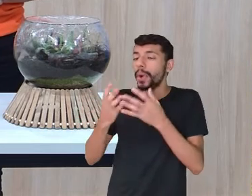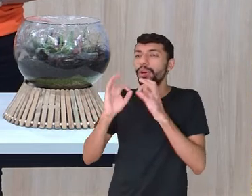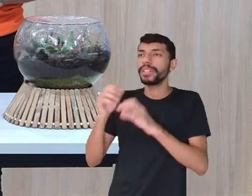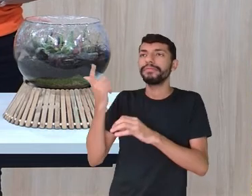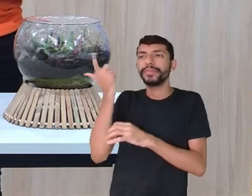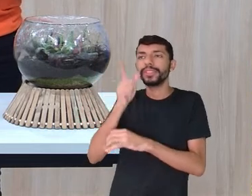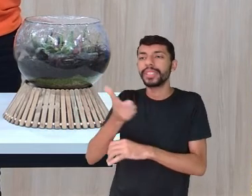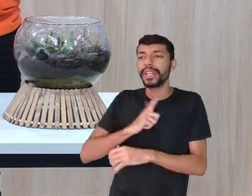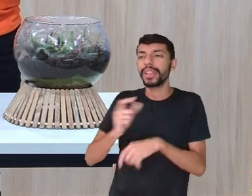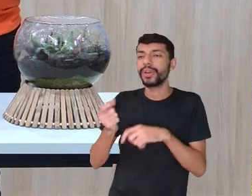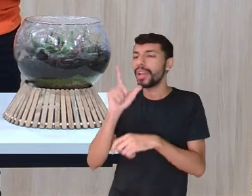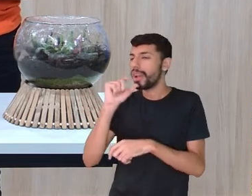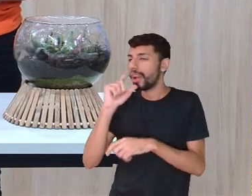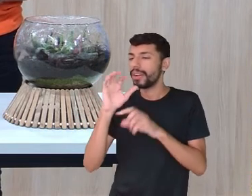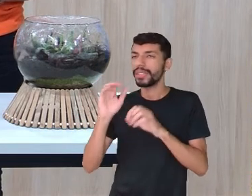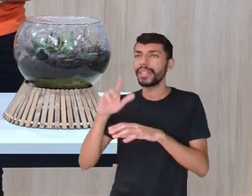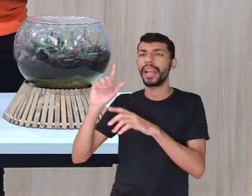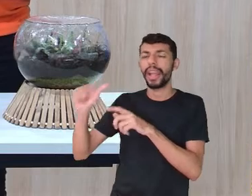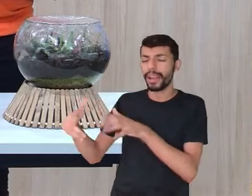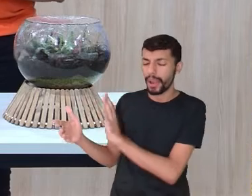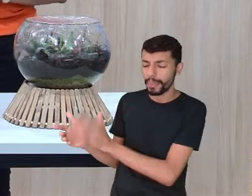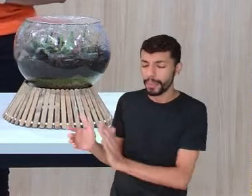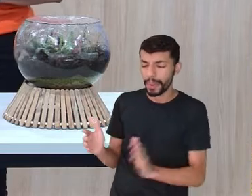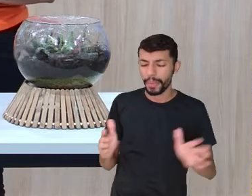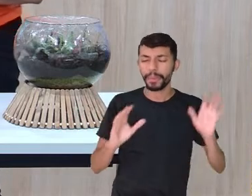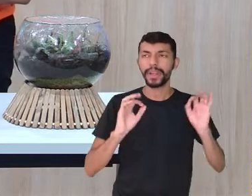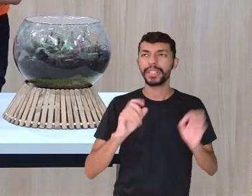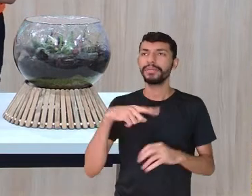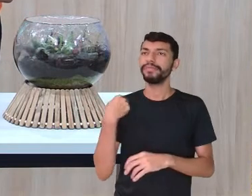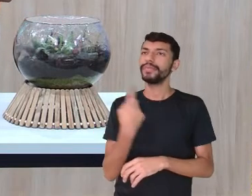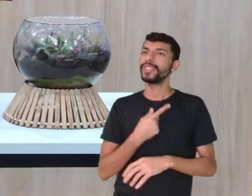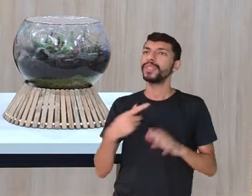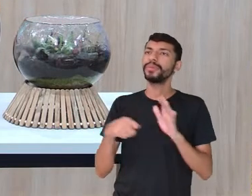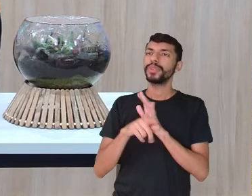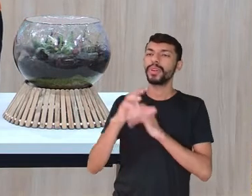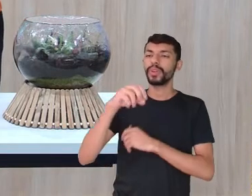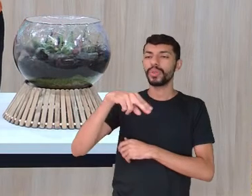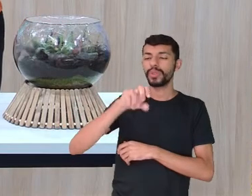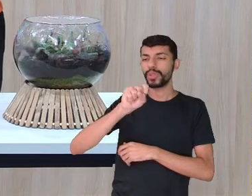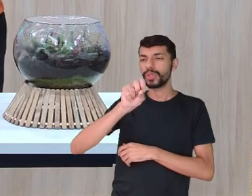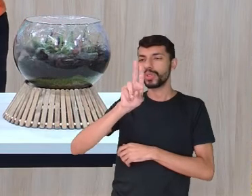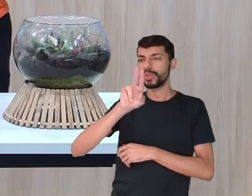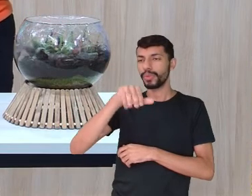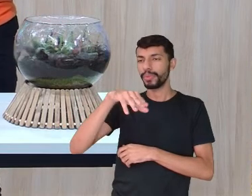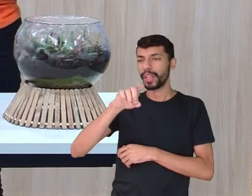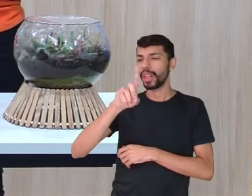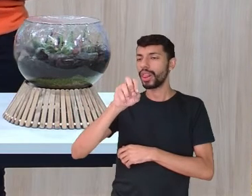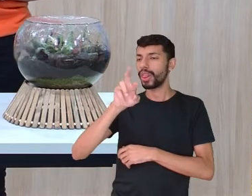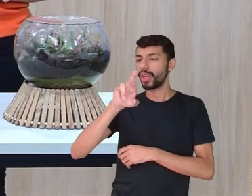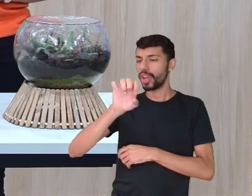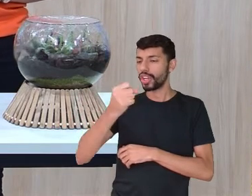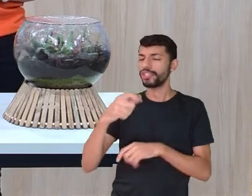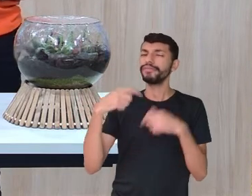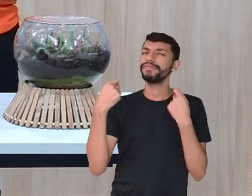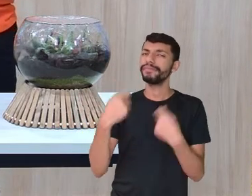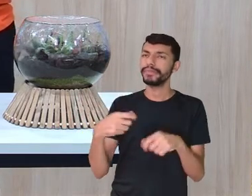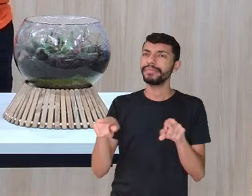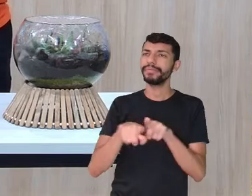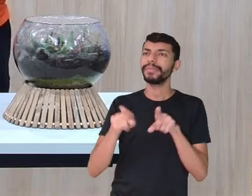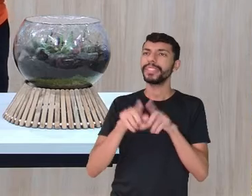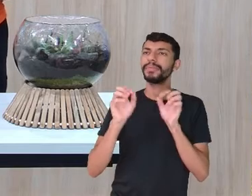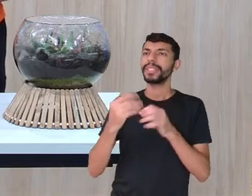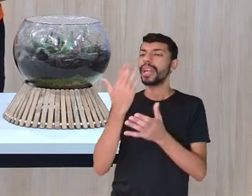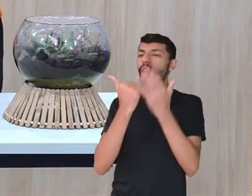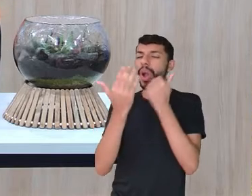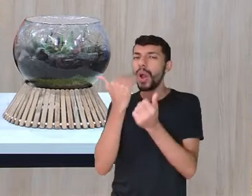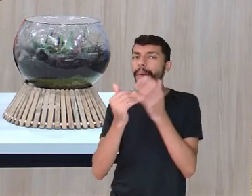água também. Então, é todo um processo. E nós, consumidores, também precisamos nos alimentar diariamente e com